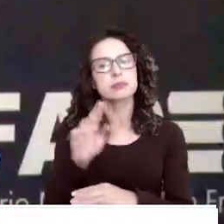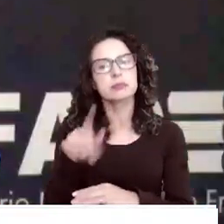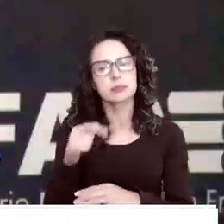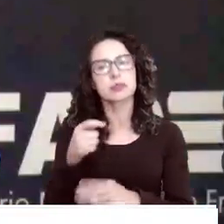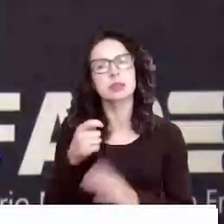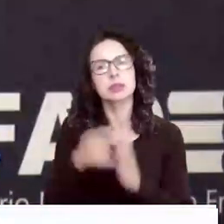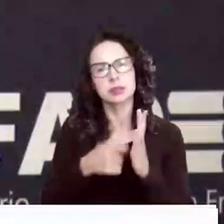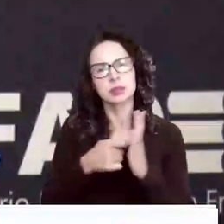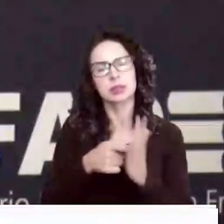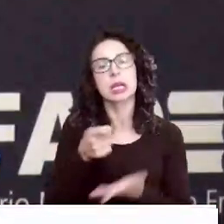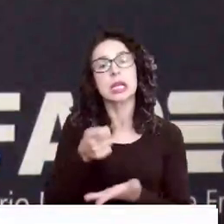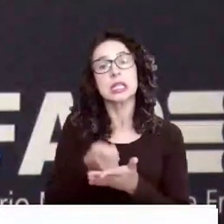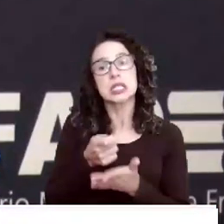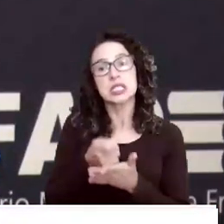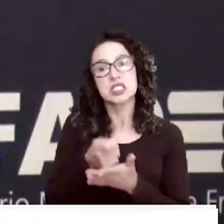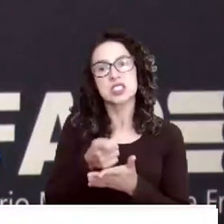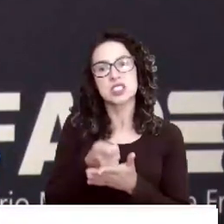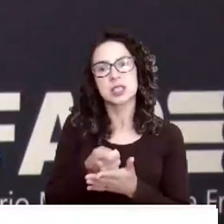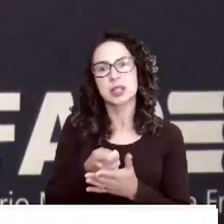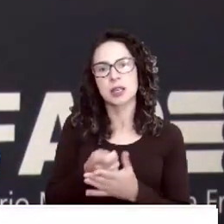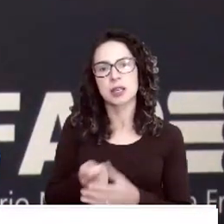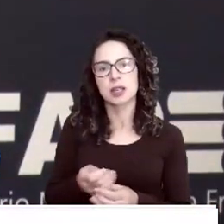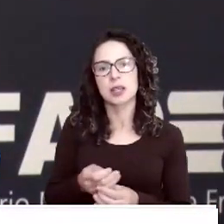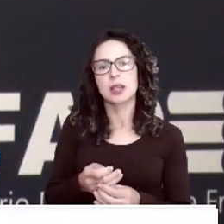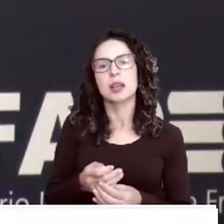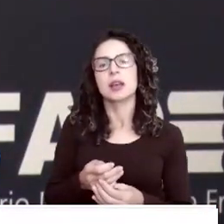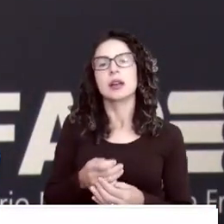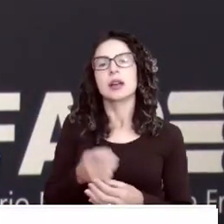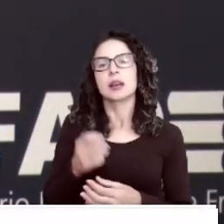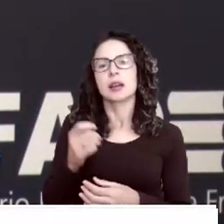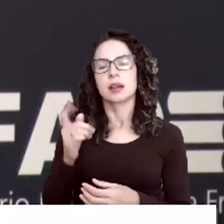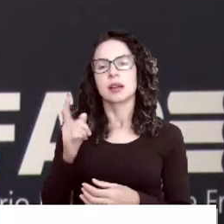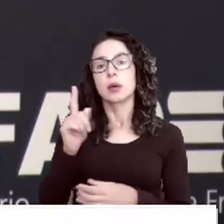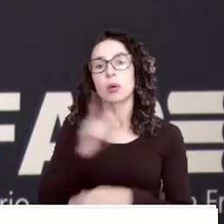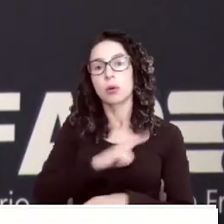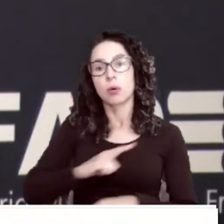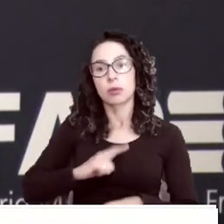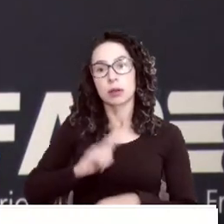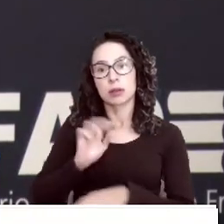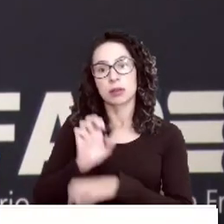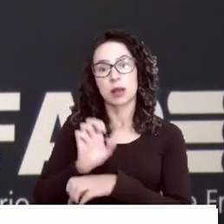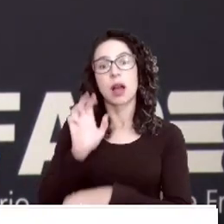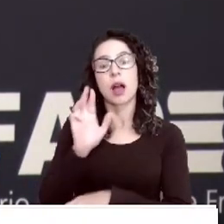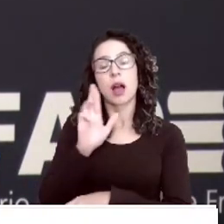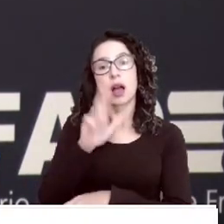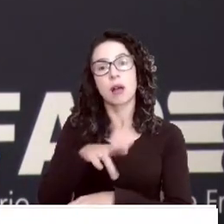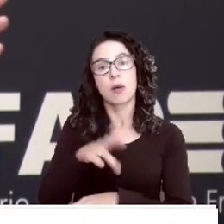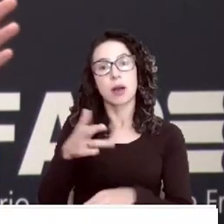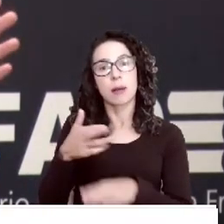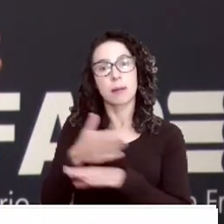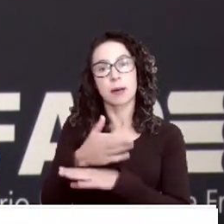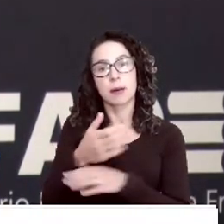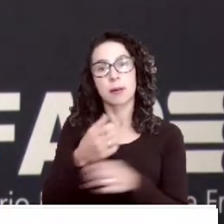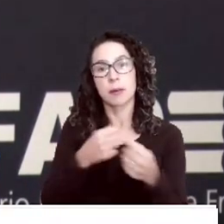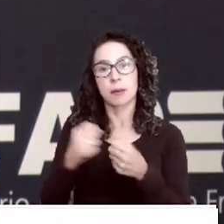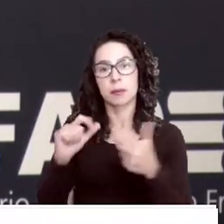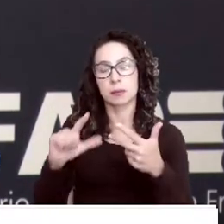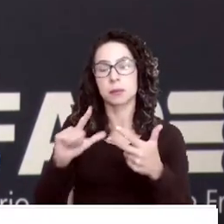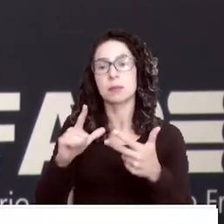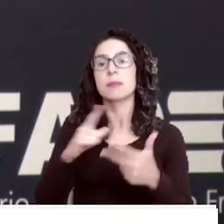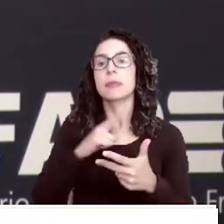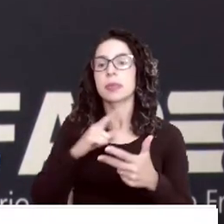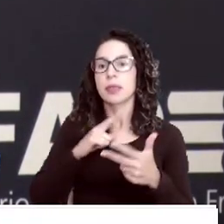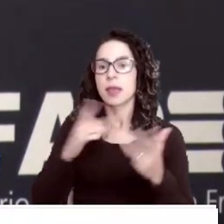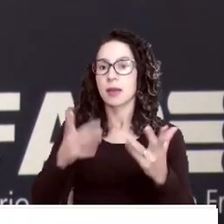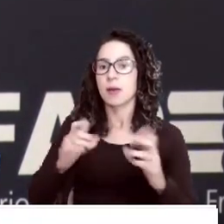exigir que o governo do estado reconheça a participação do legislativo. Já existe, inclusive,